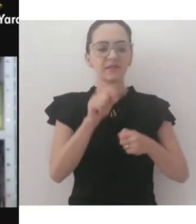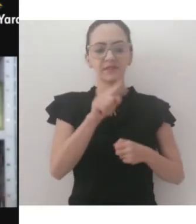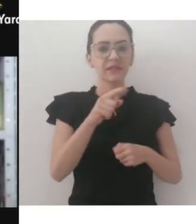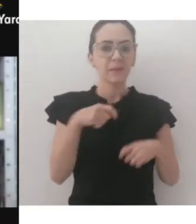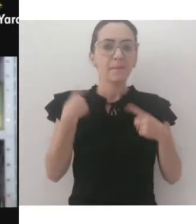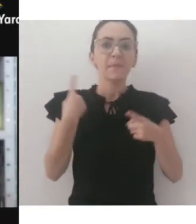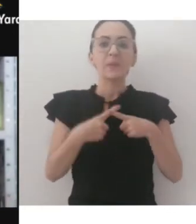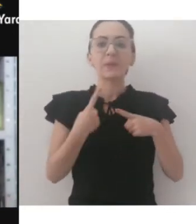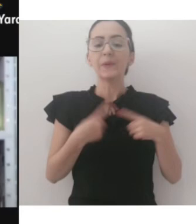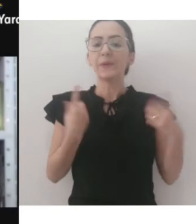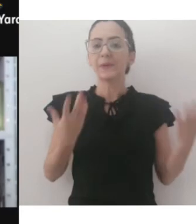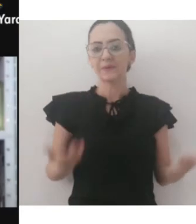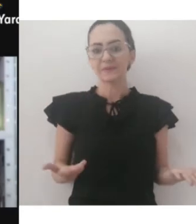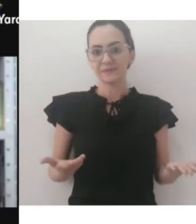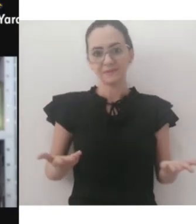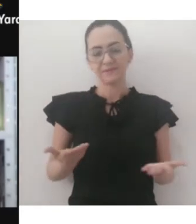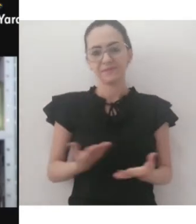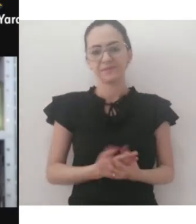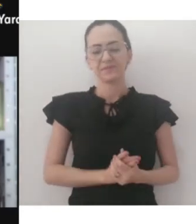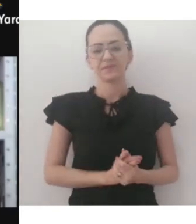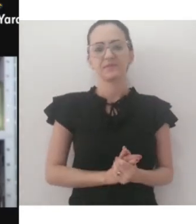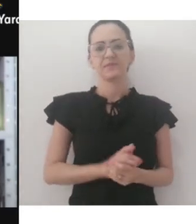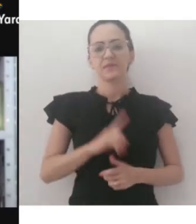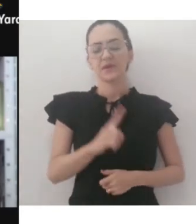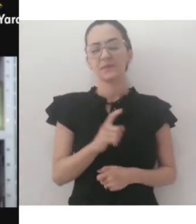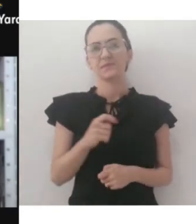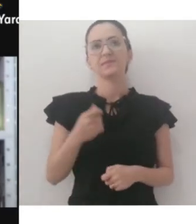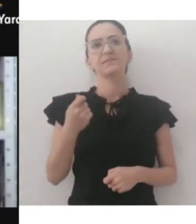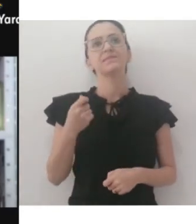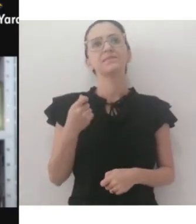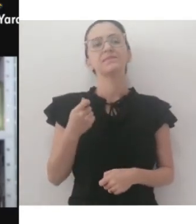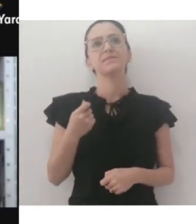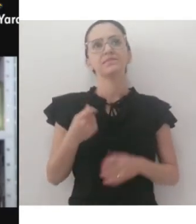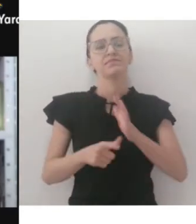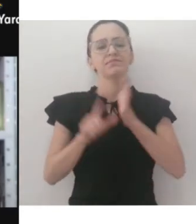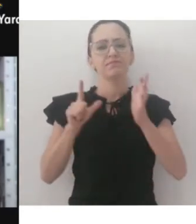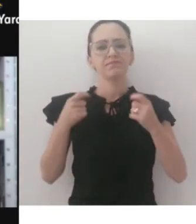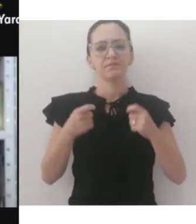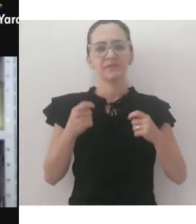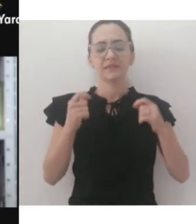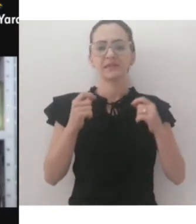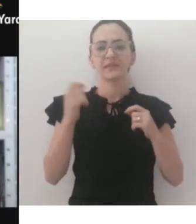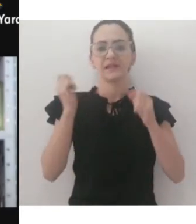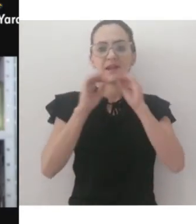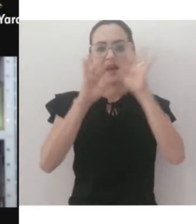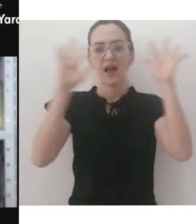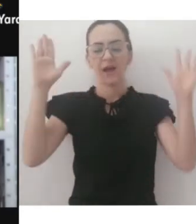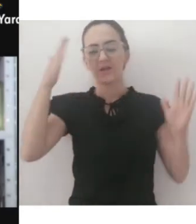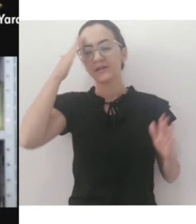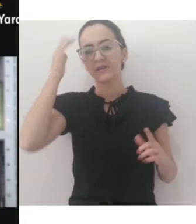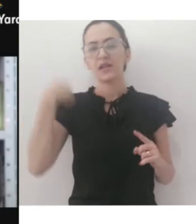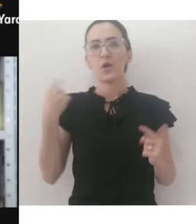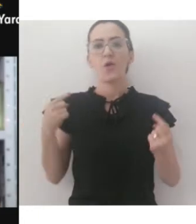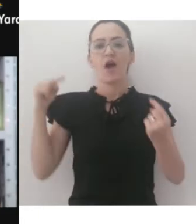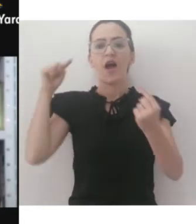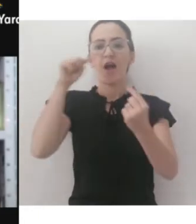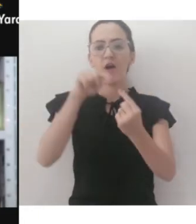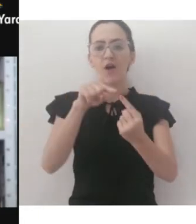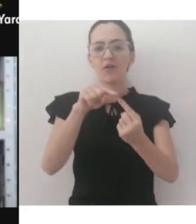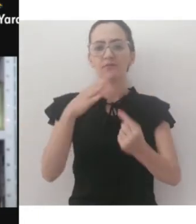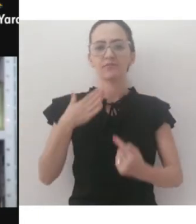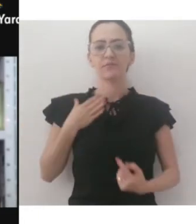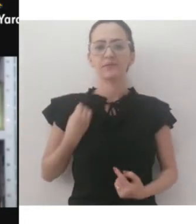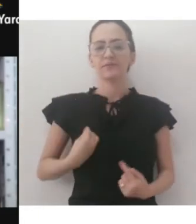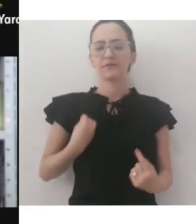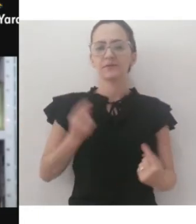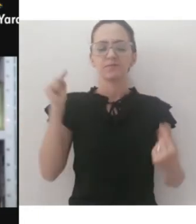É justamente a junção dessas duas palavras. Então, antes de mais nada, você precisa ter clareza sobre qual a sua meta, qual